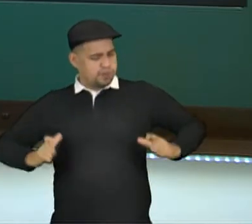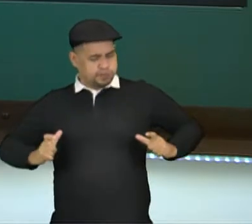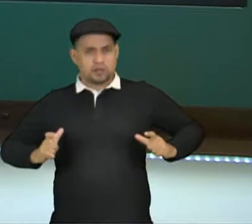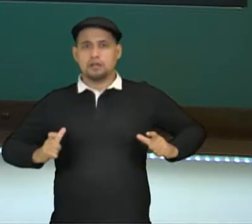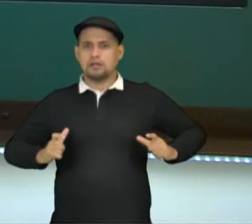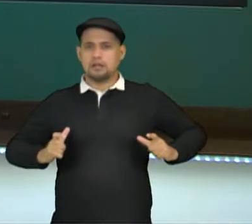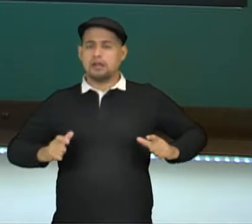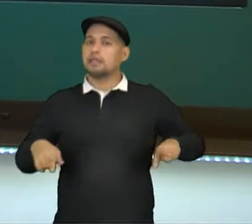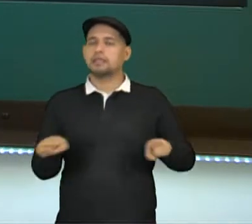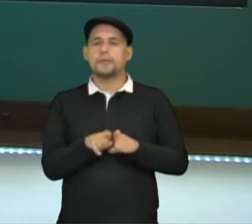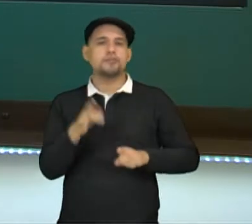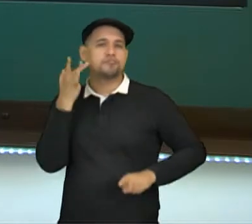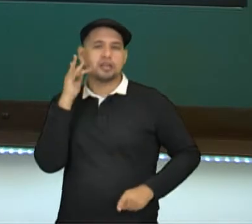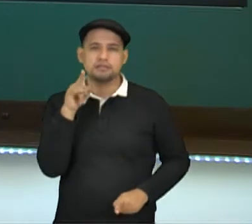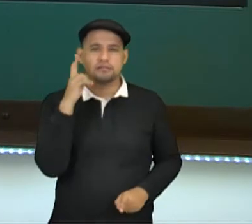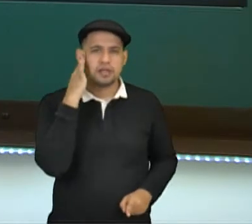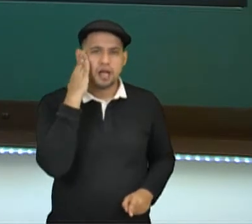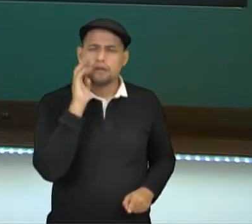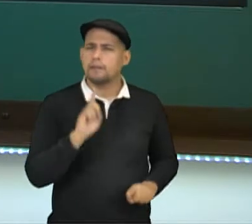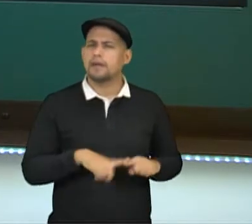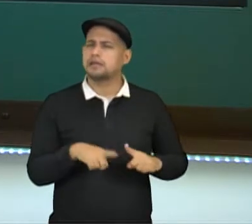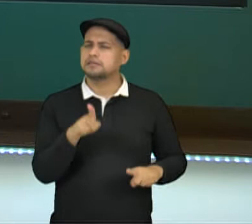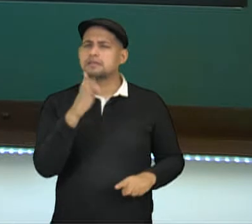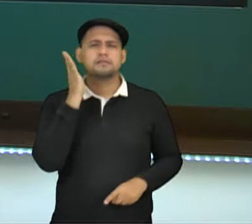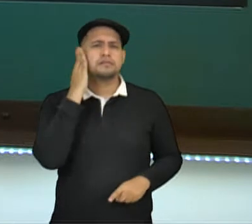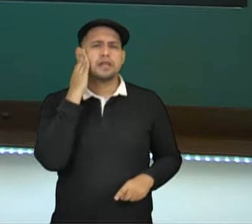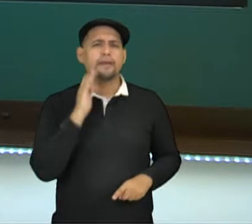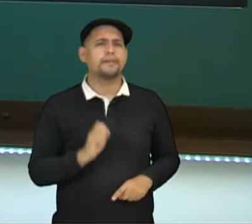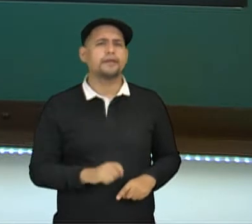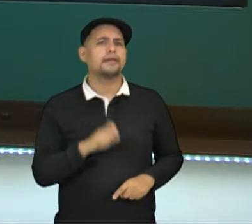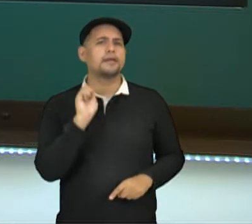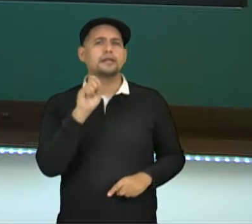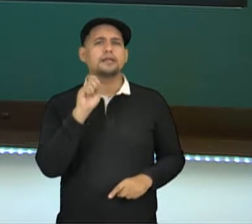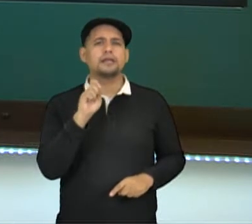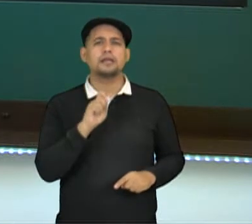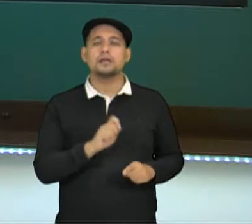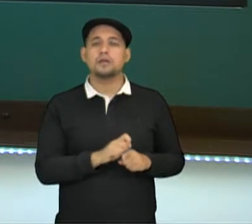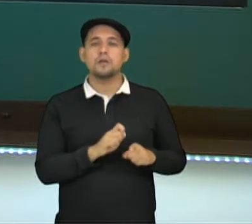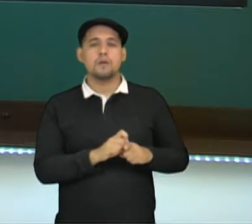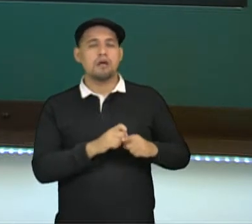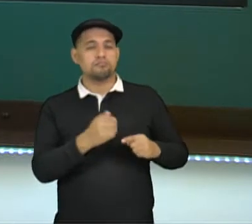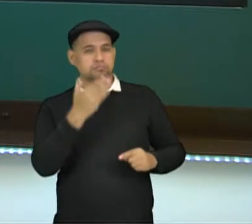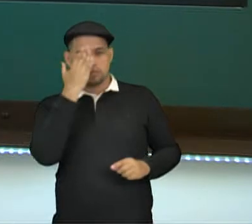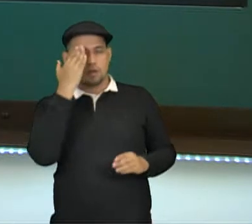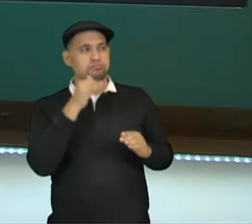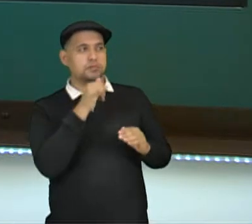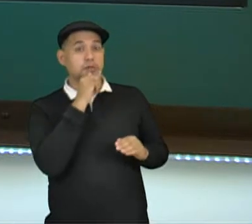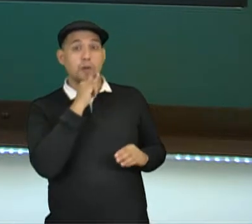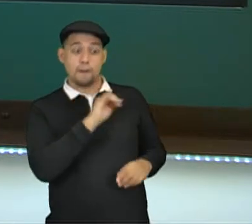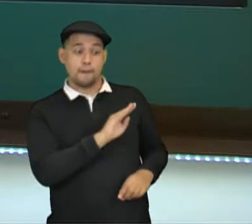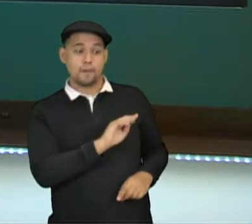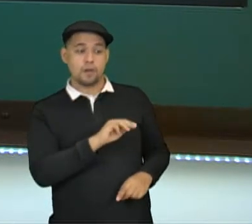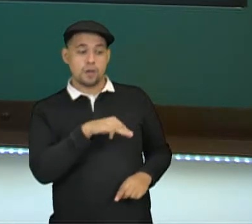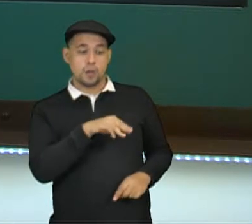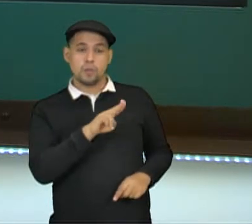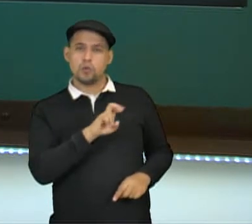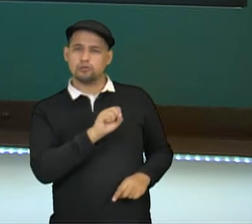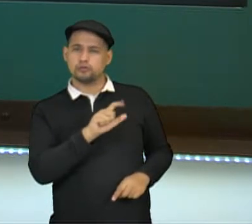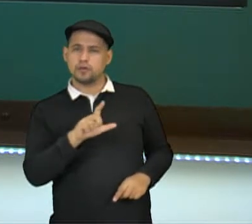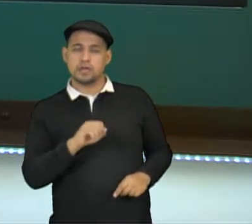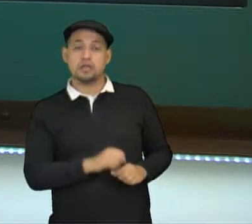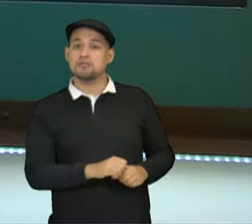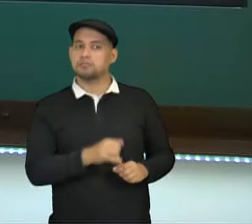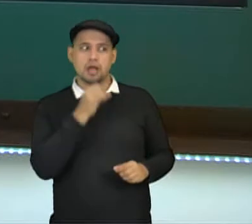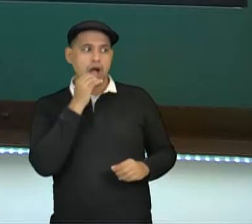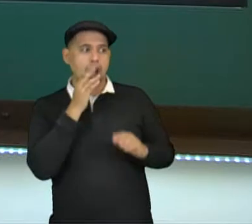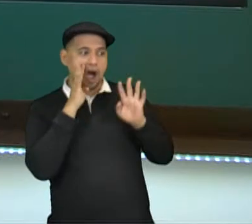não sei se você sabe, mas sabe quem que era uma grande tiete do Benito Mussolini? Adolf Hitler. Adolf